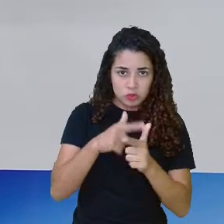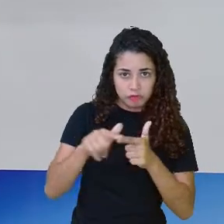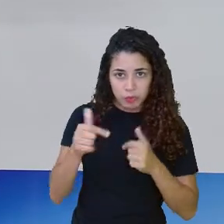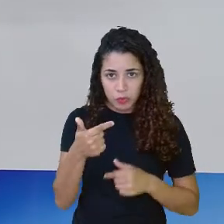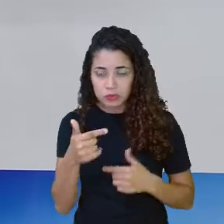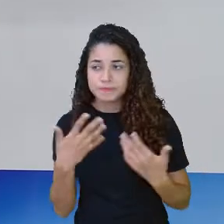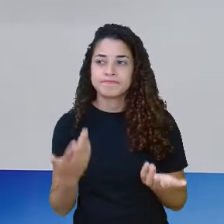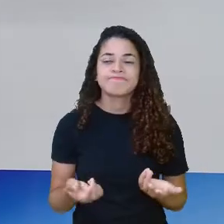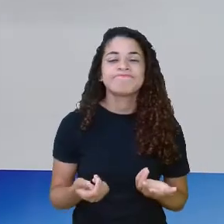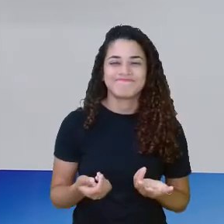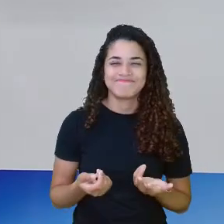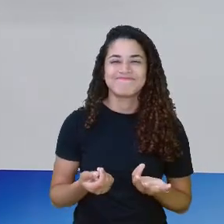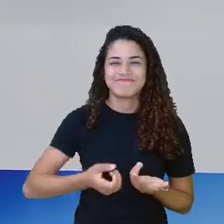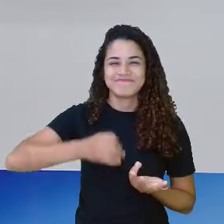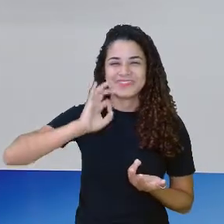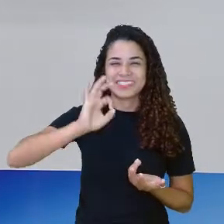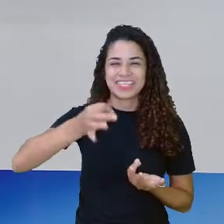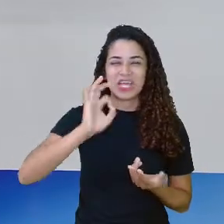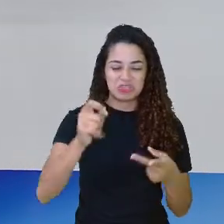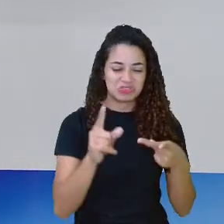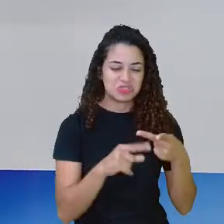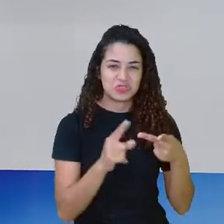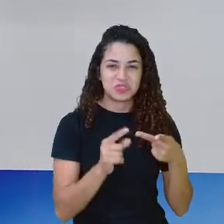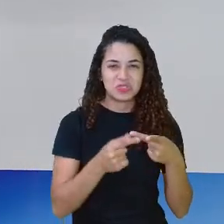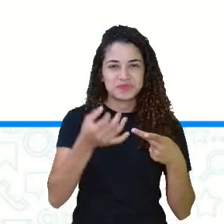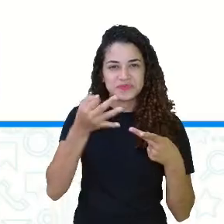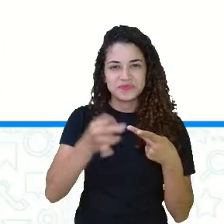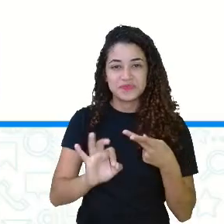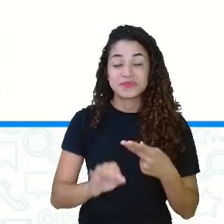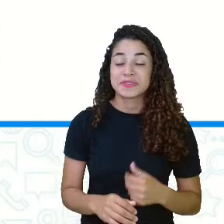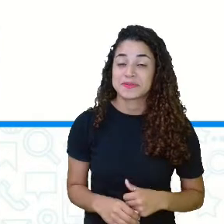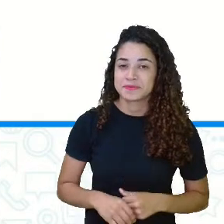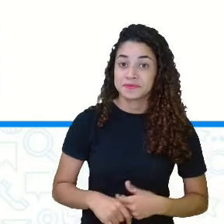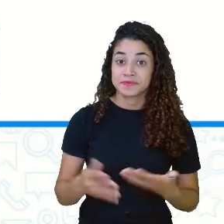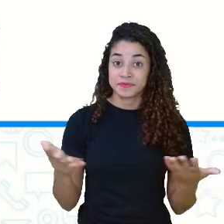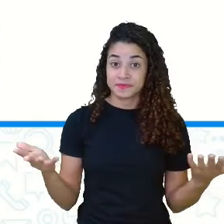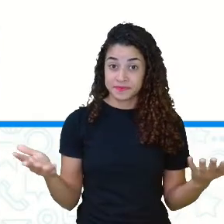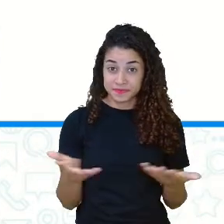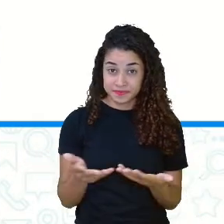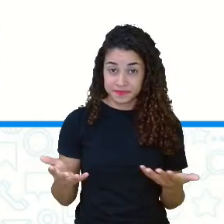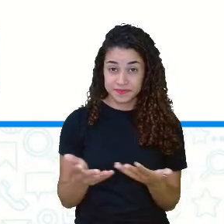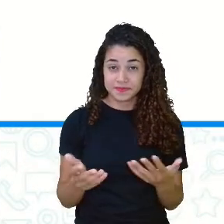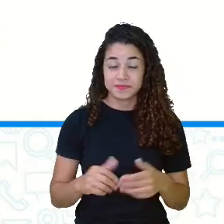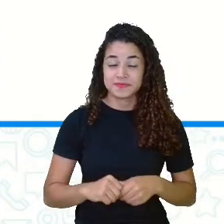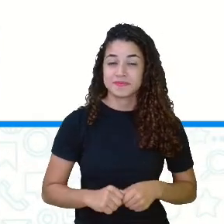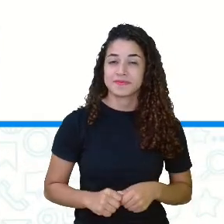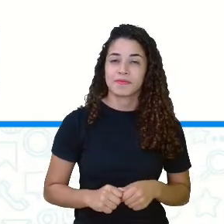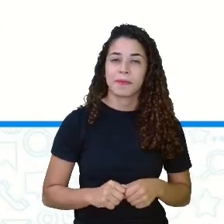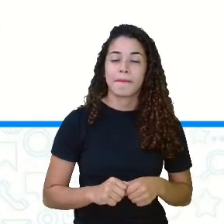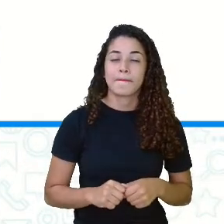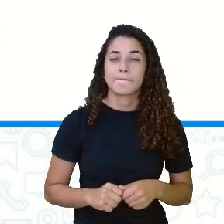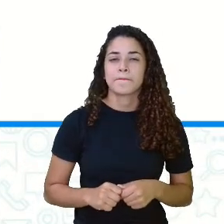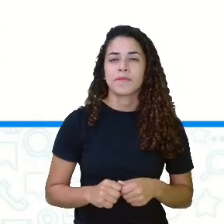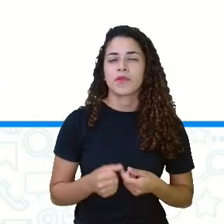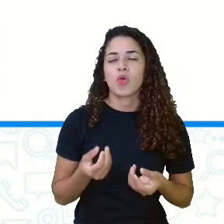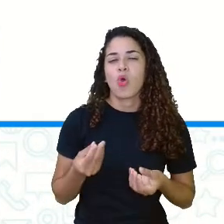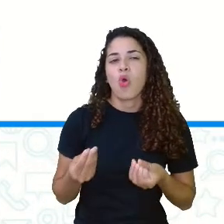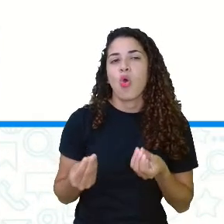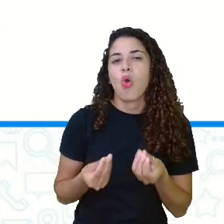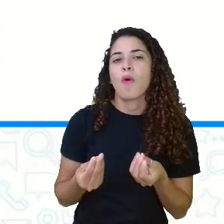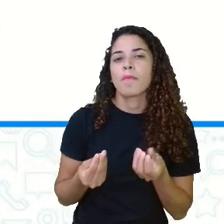lá, corretíssimo, número 2. E agora, minha gente, como é que eu faço